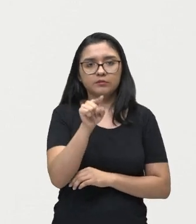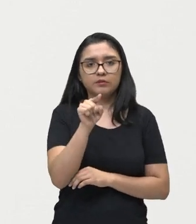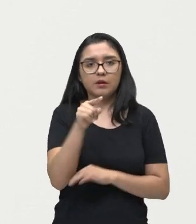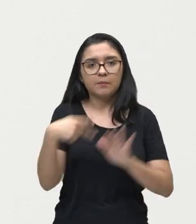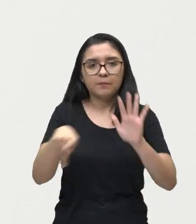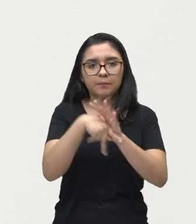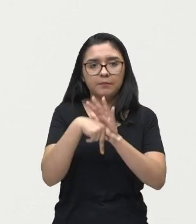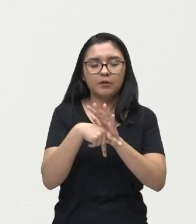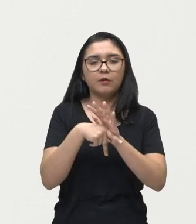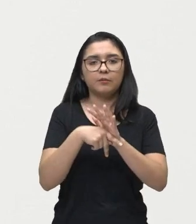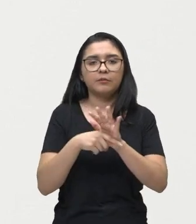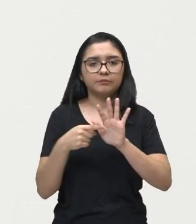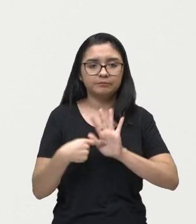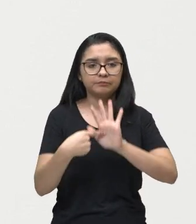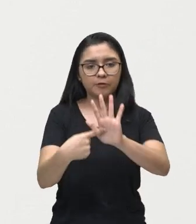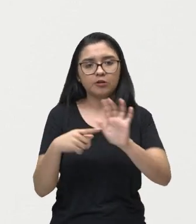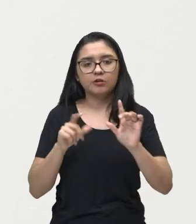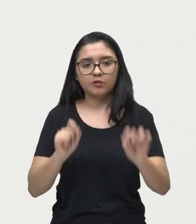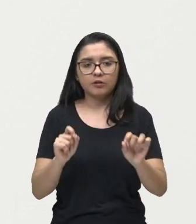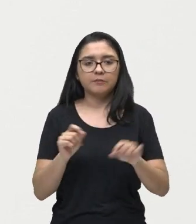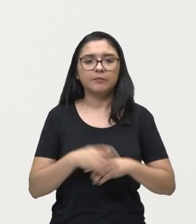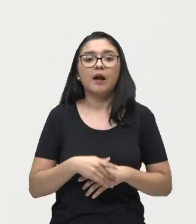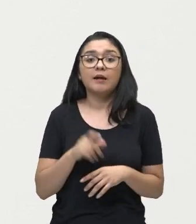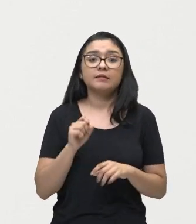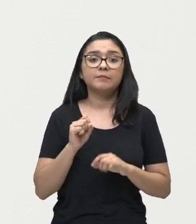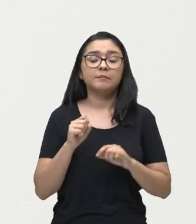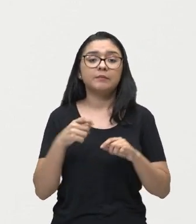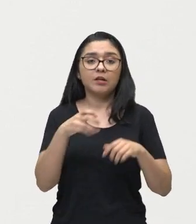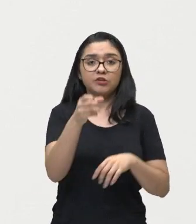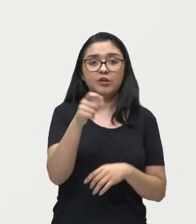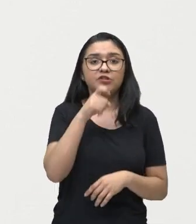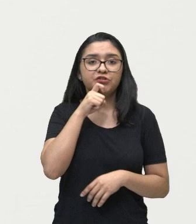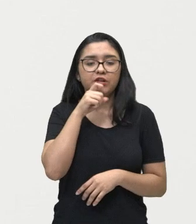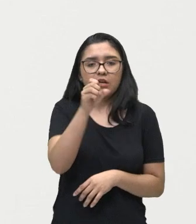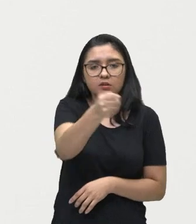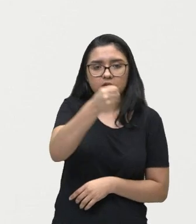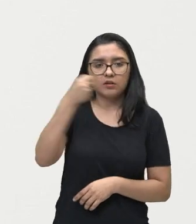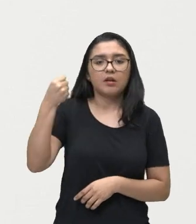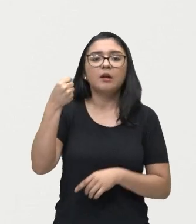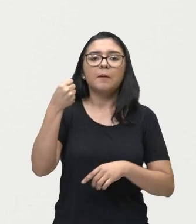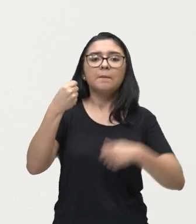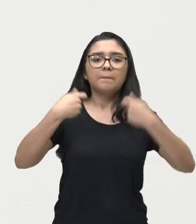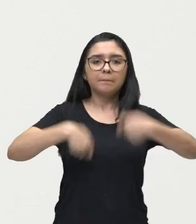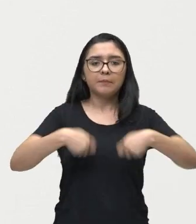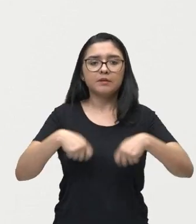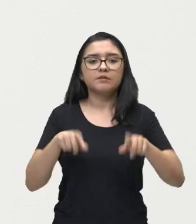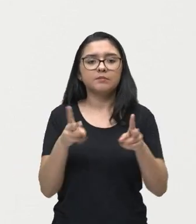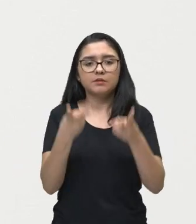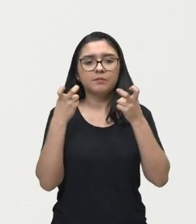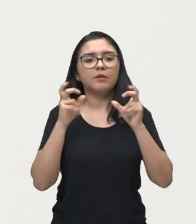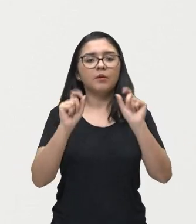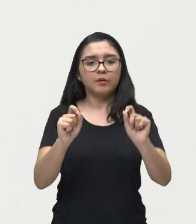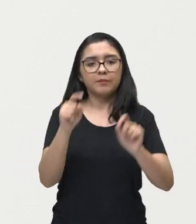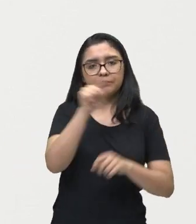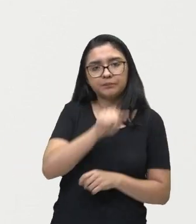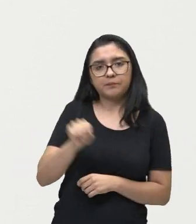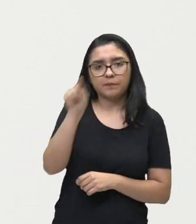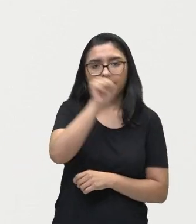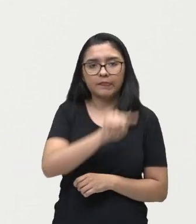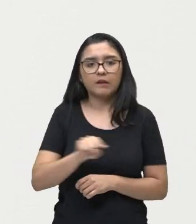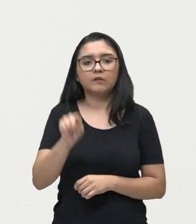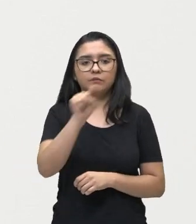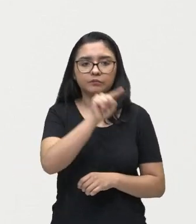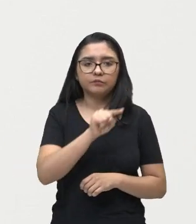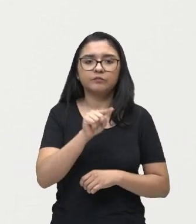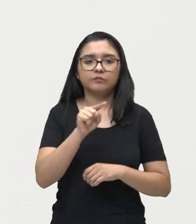Você percebe que para resfriar essa geladeira eu preciso perceber aí a situação da